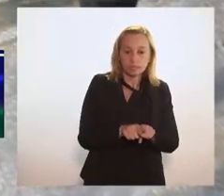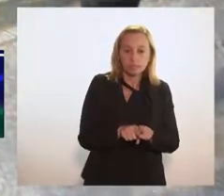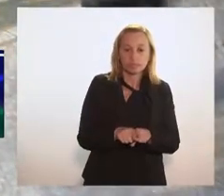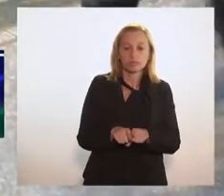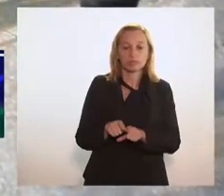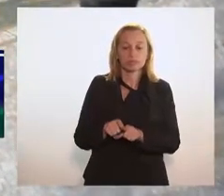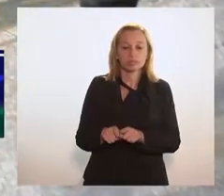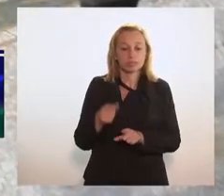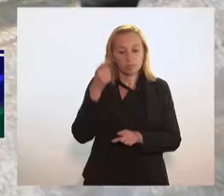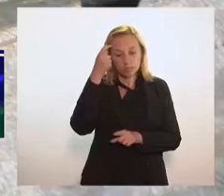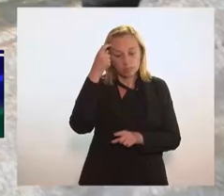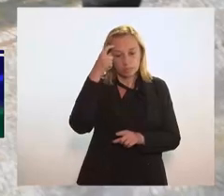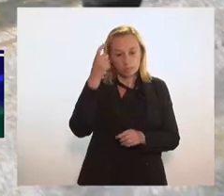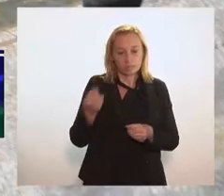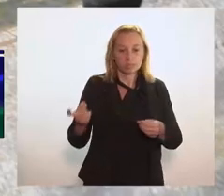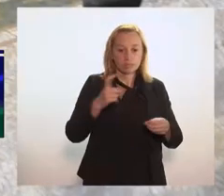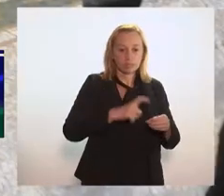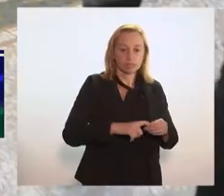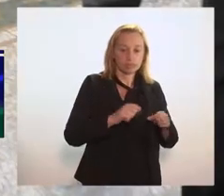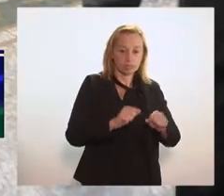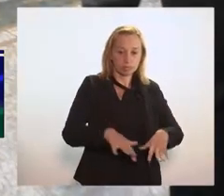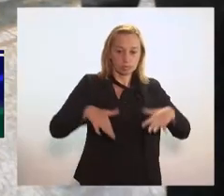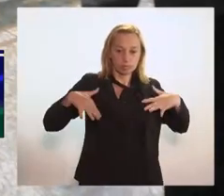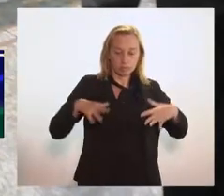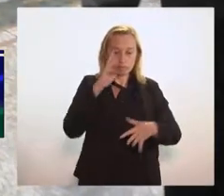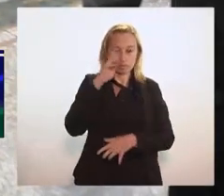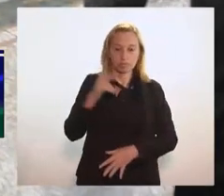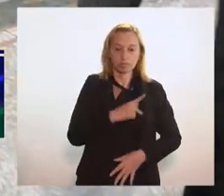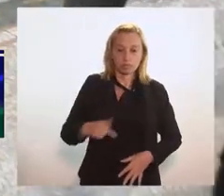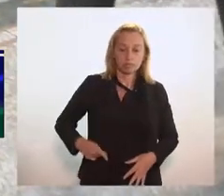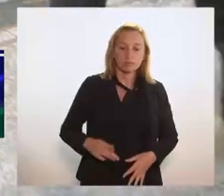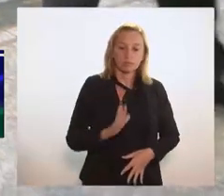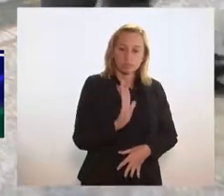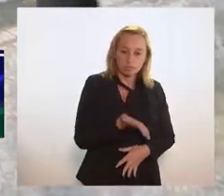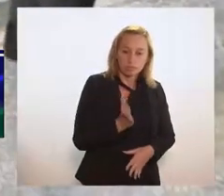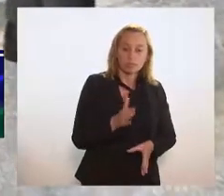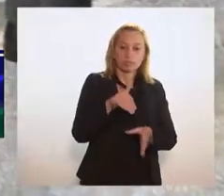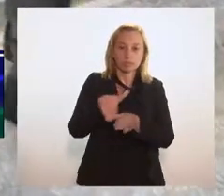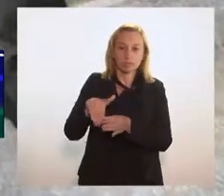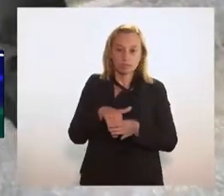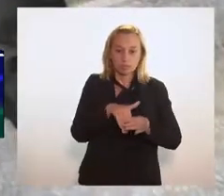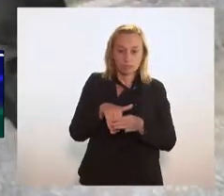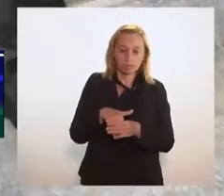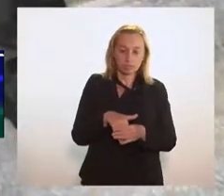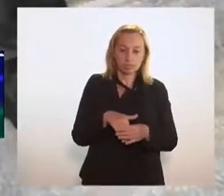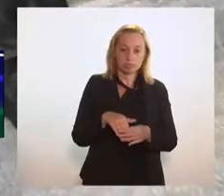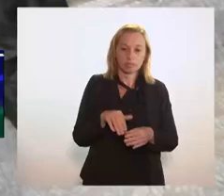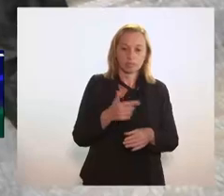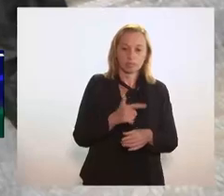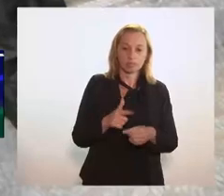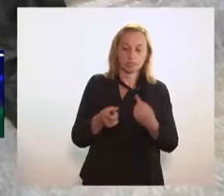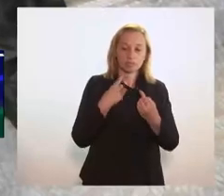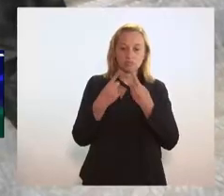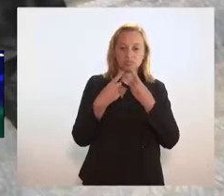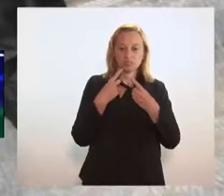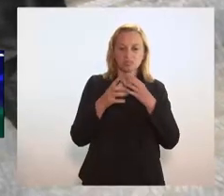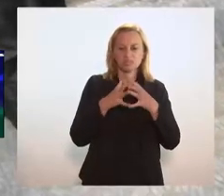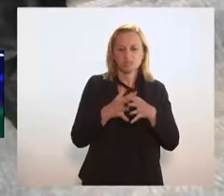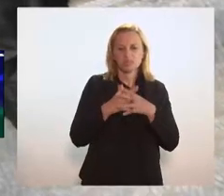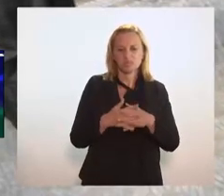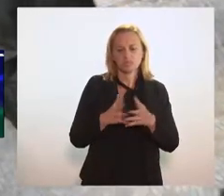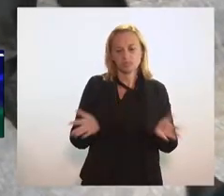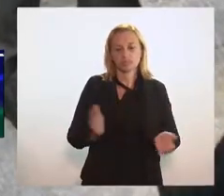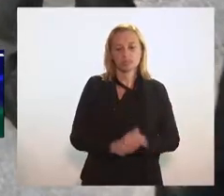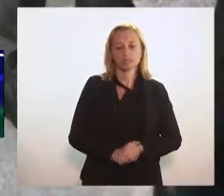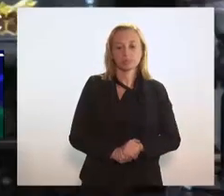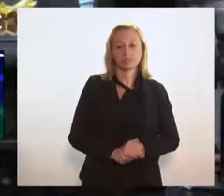consenso que quando voltar ao plenário, senhor presidente, já é para votação sem uma discussão complexa. Não, nós estamos no